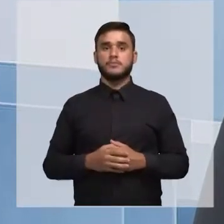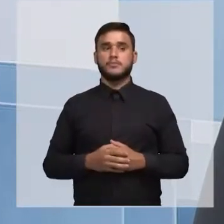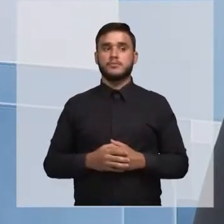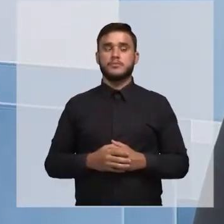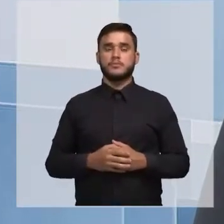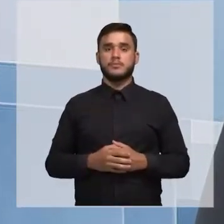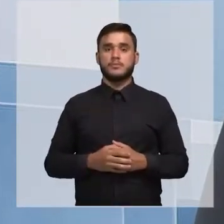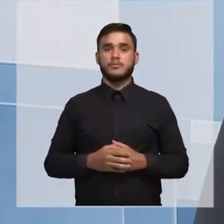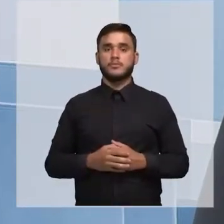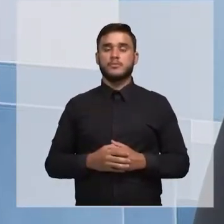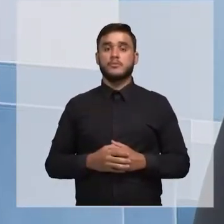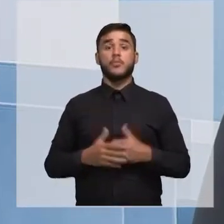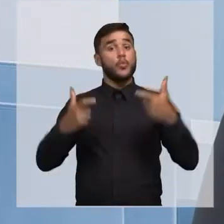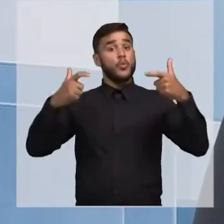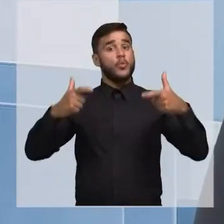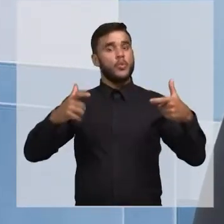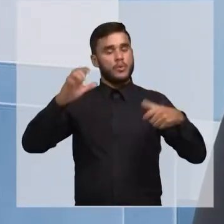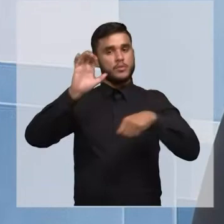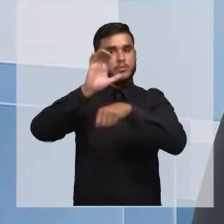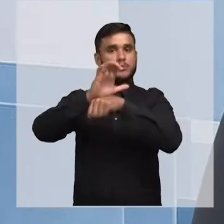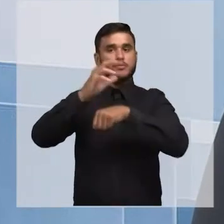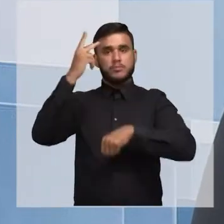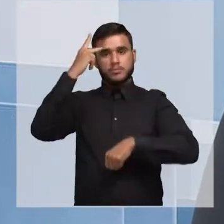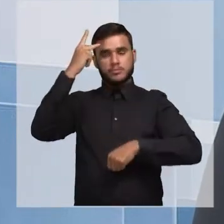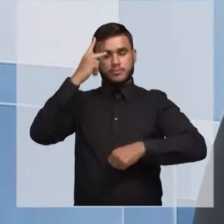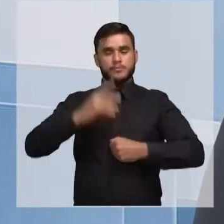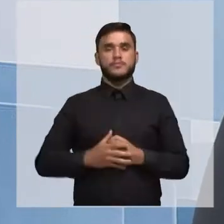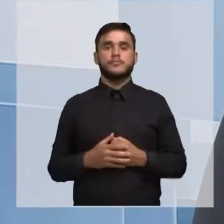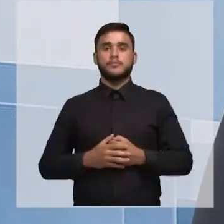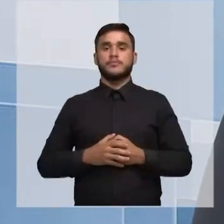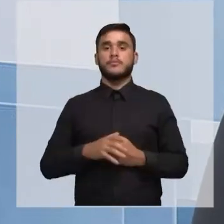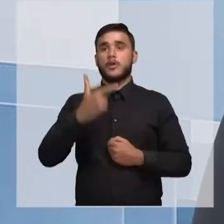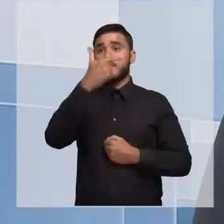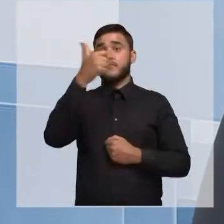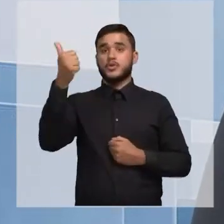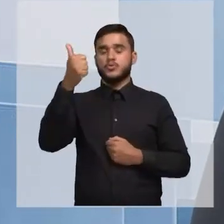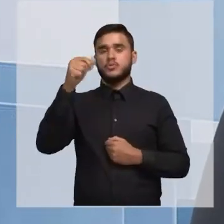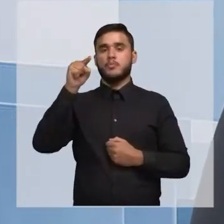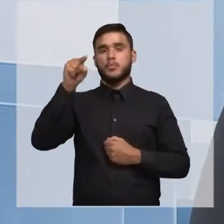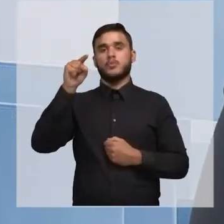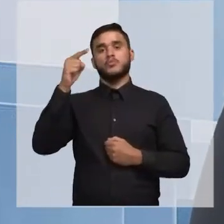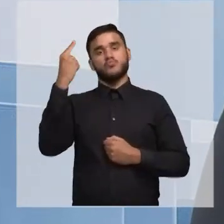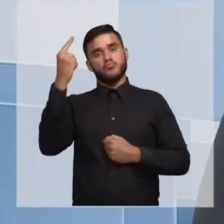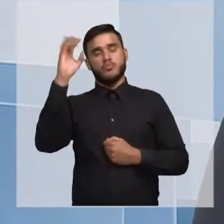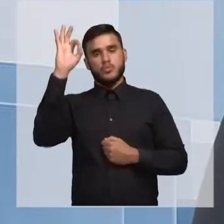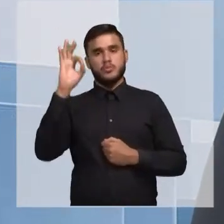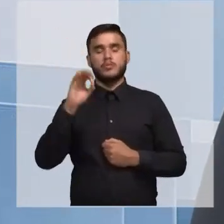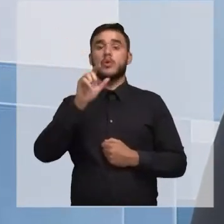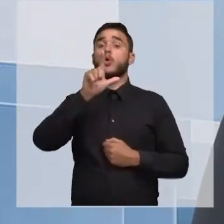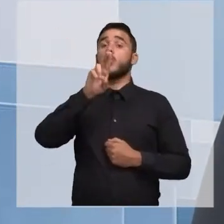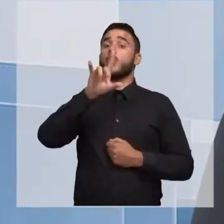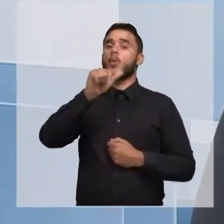Né? Ele bate o Em Lula. São Paulo. Aí, viu? Jair Bolsonaro 21,1%, Lula 21%,